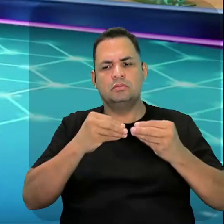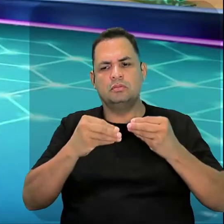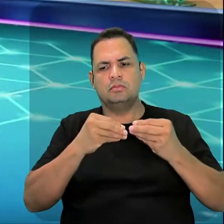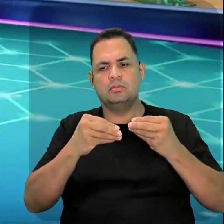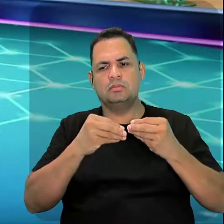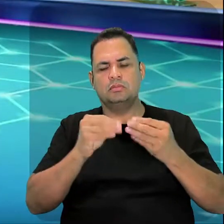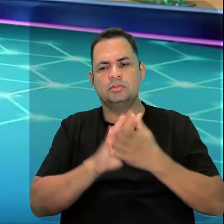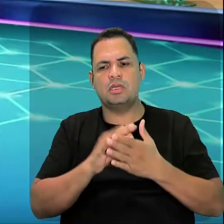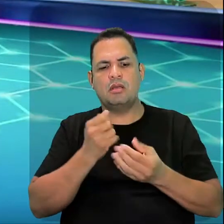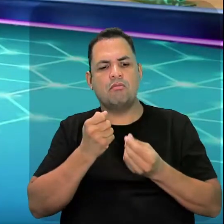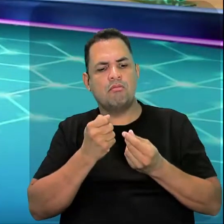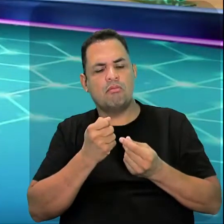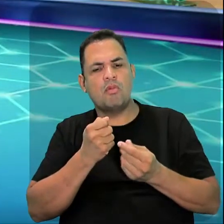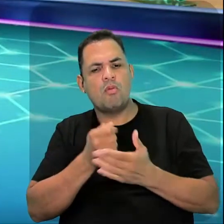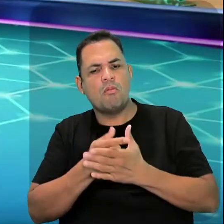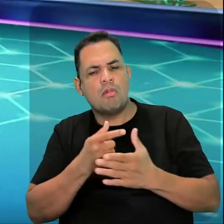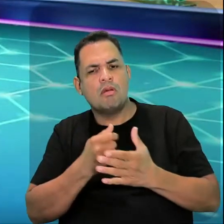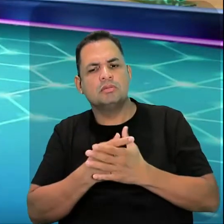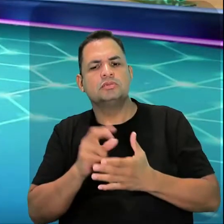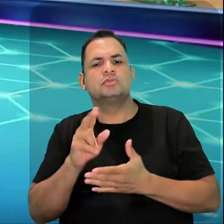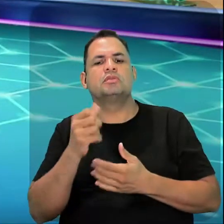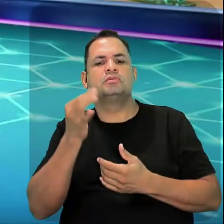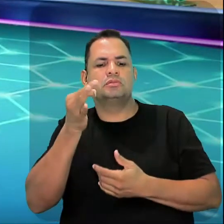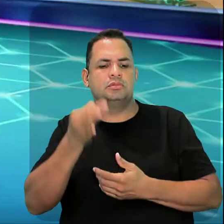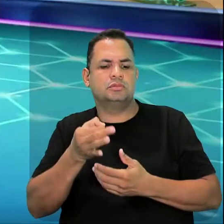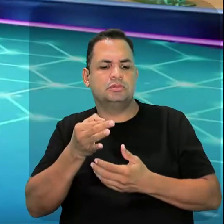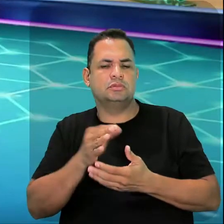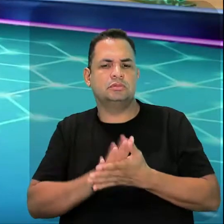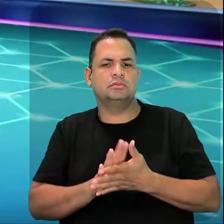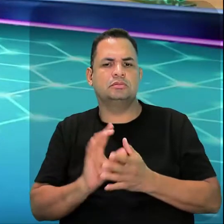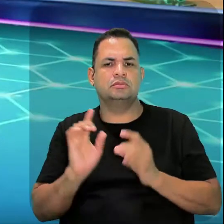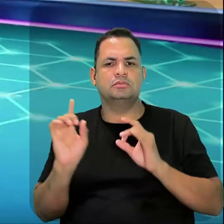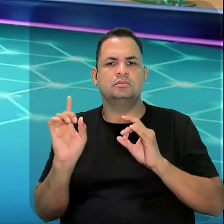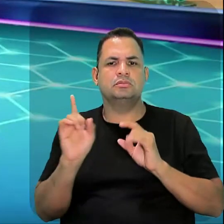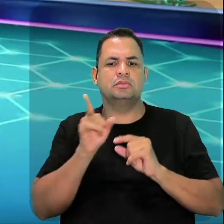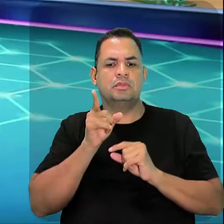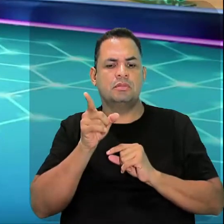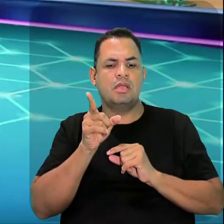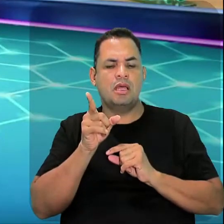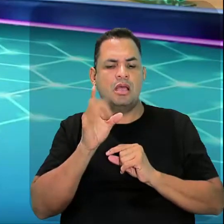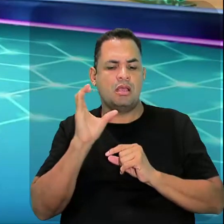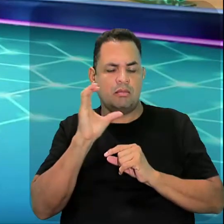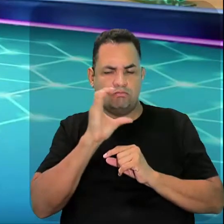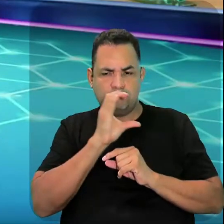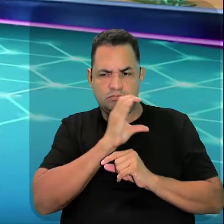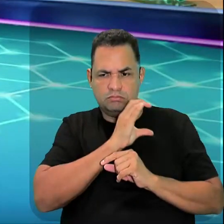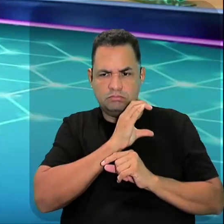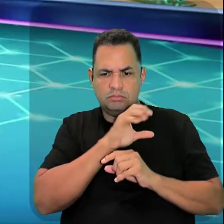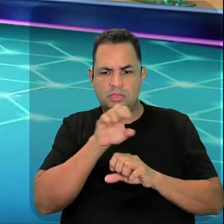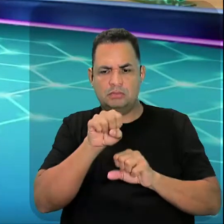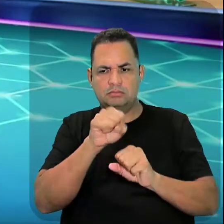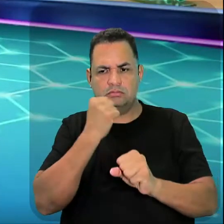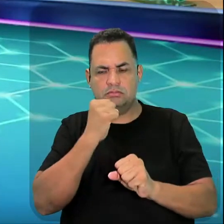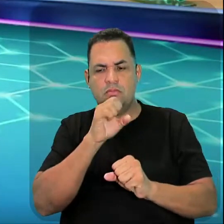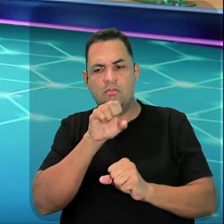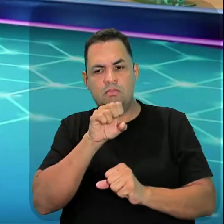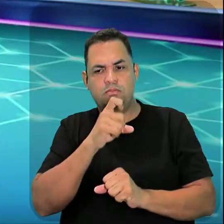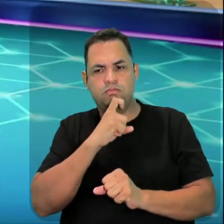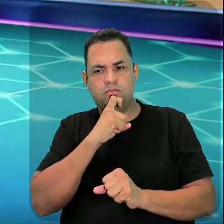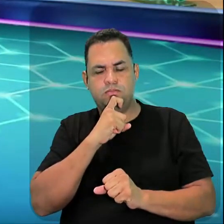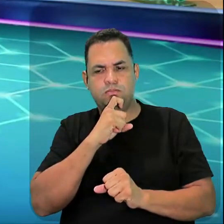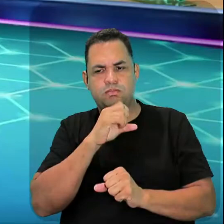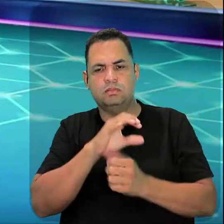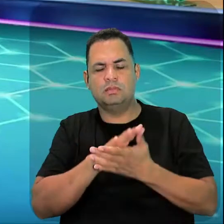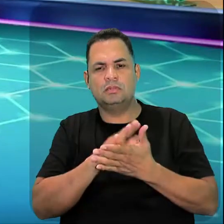está comprando e se eles são adequados ou não para serem aquecidos, tá, gente? Tem plástico